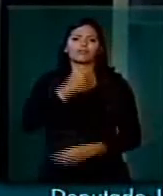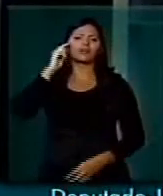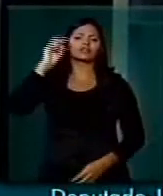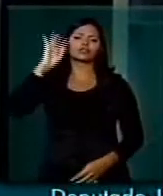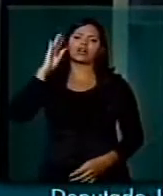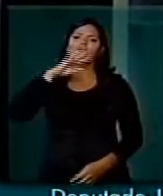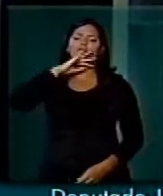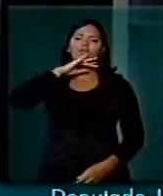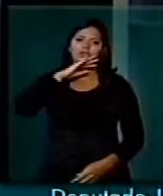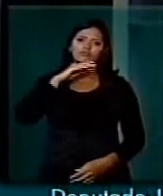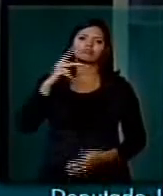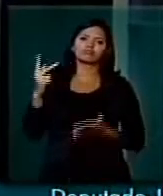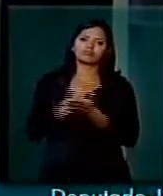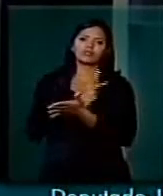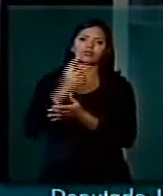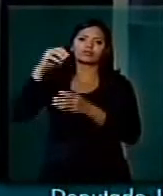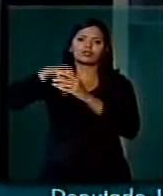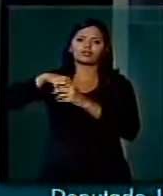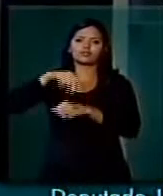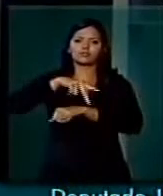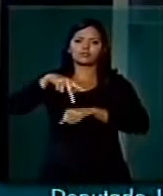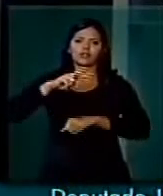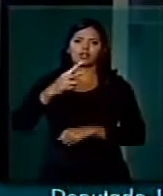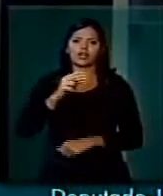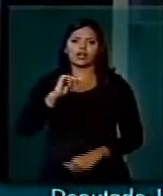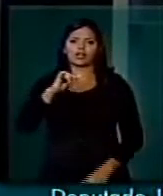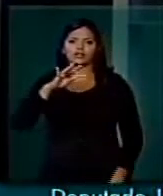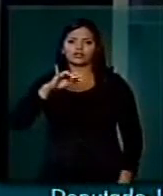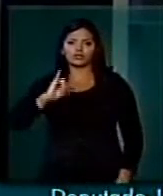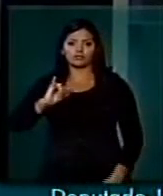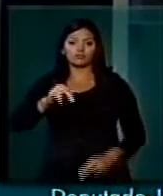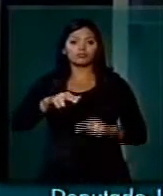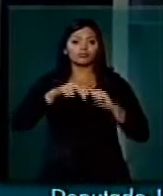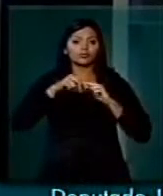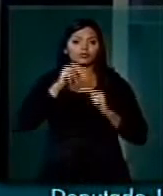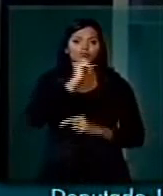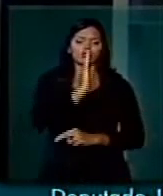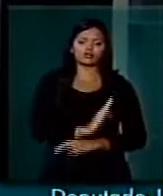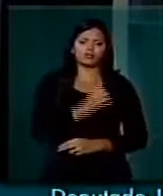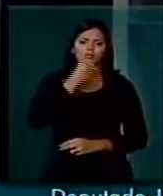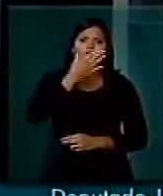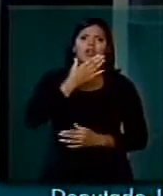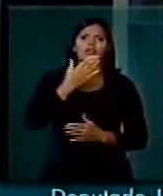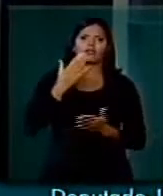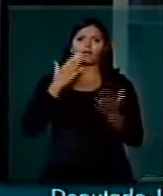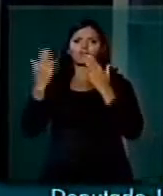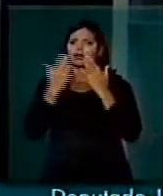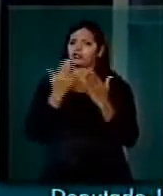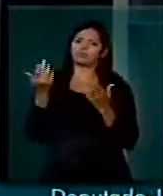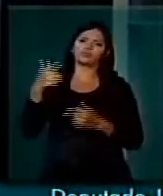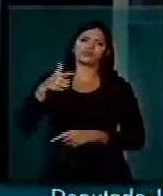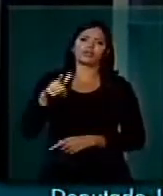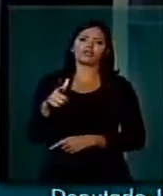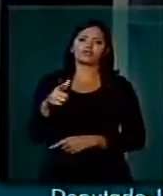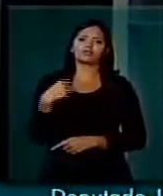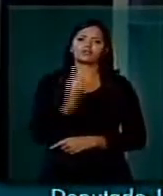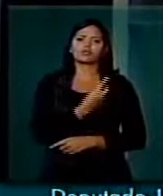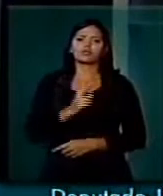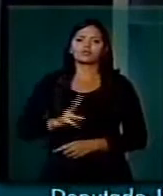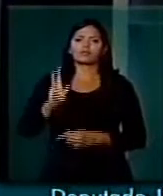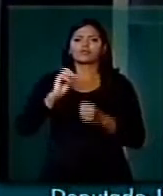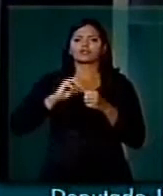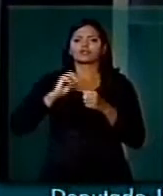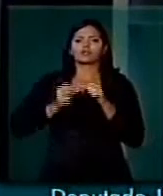imaginar. É exatamente por isso que eu digo, o Brasil não está chorando, nós estamos fazendo o que já fazíamos antes da